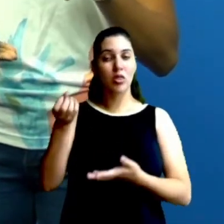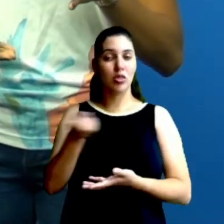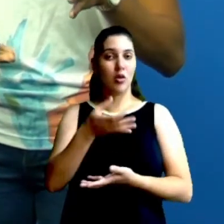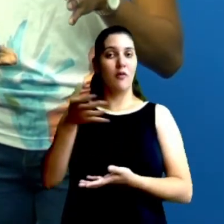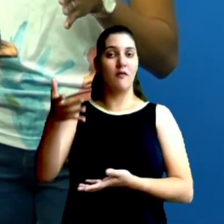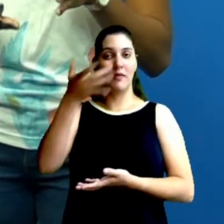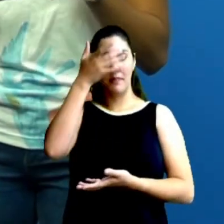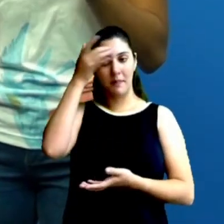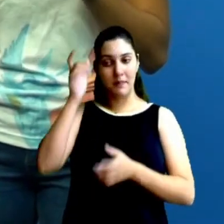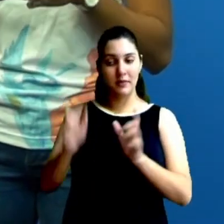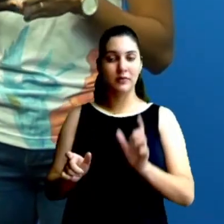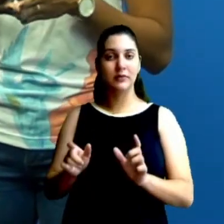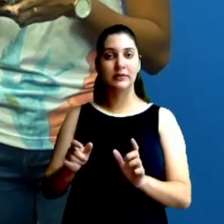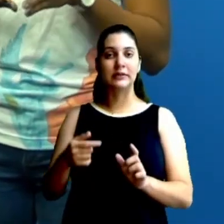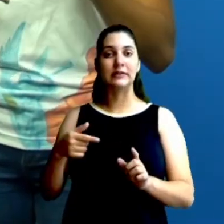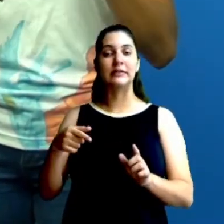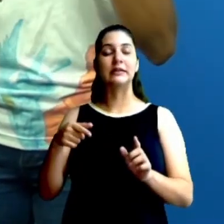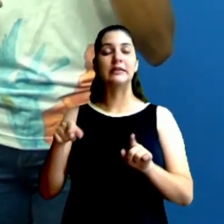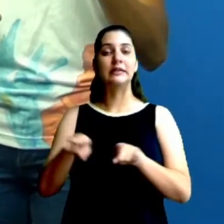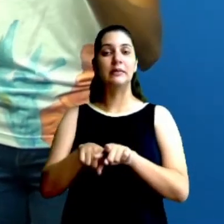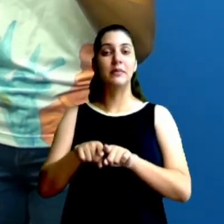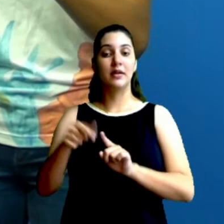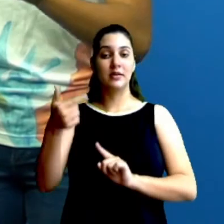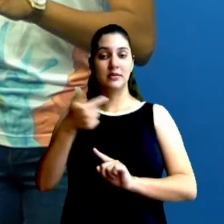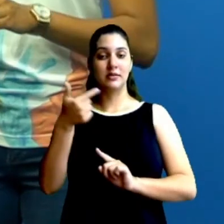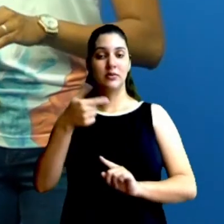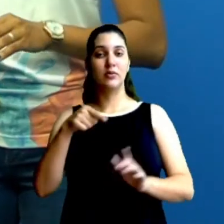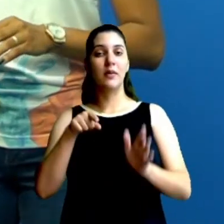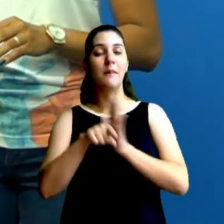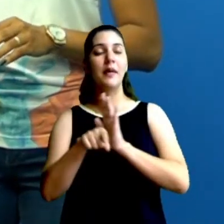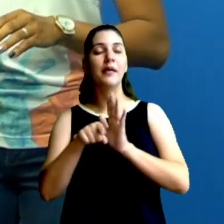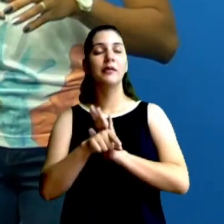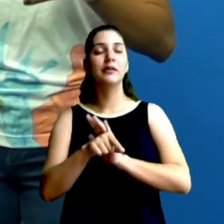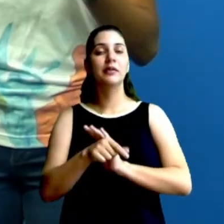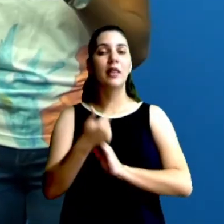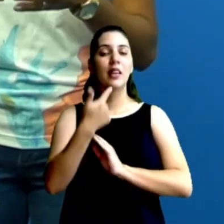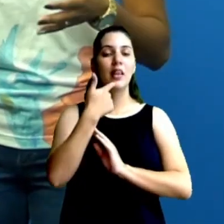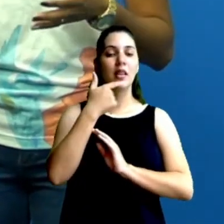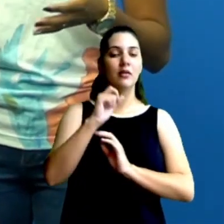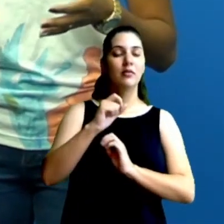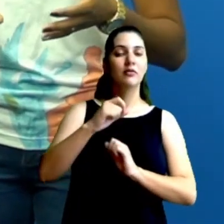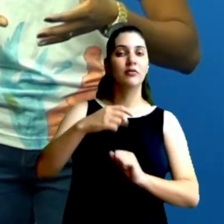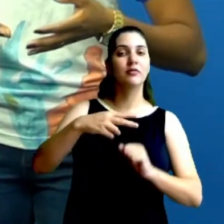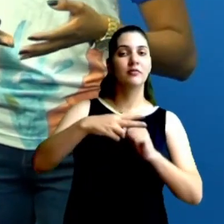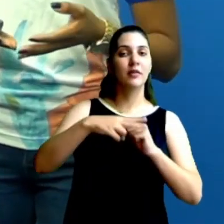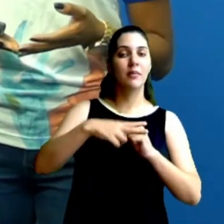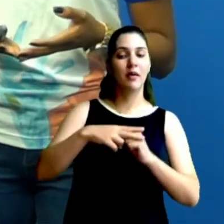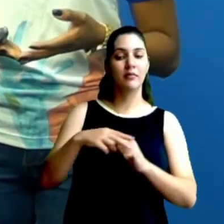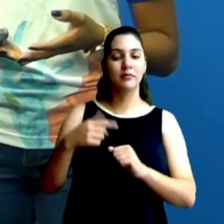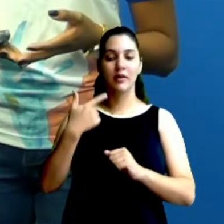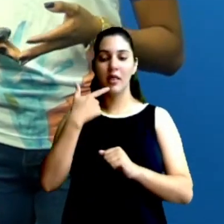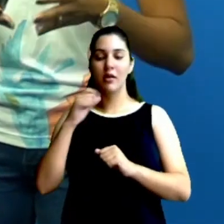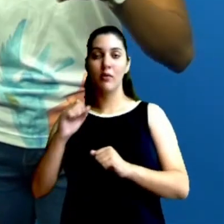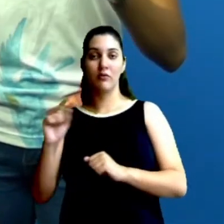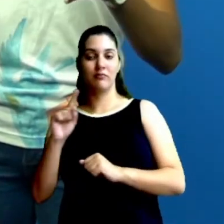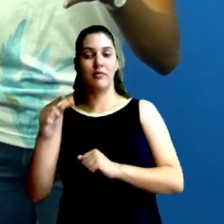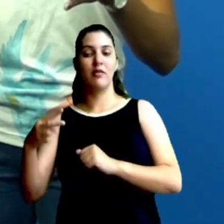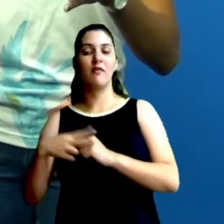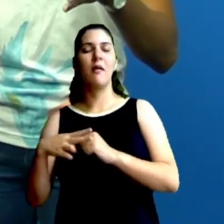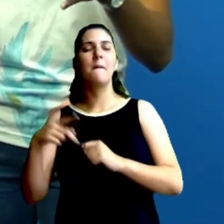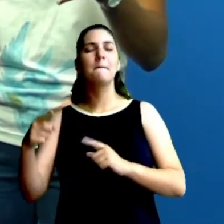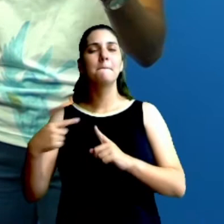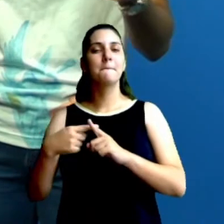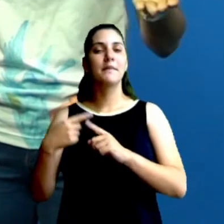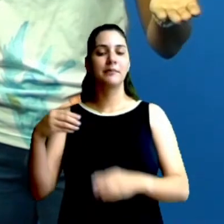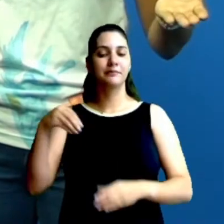segunda perguntinha é, e sobre o uso da linguagem verbal e não verbal? Por que são inseridas nesse tipo de texto? Será que você já